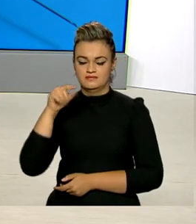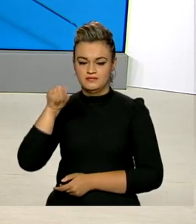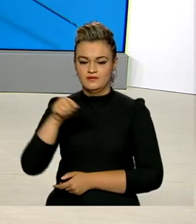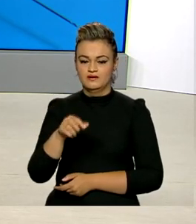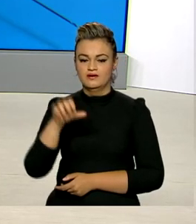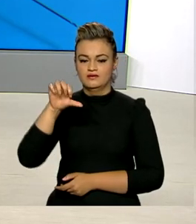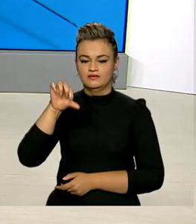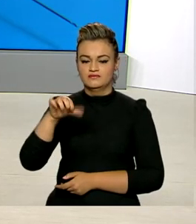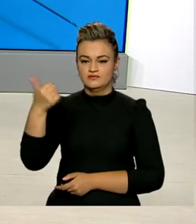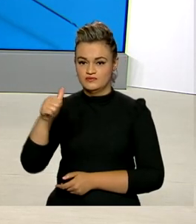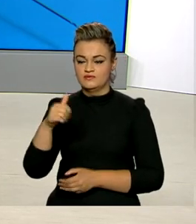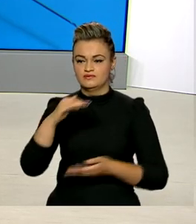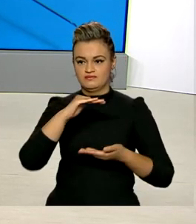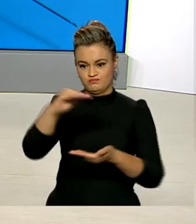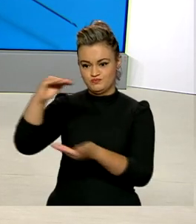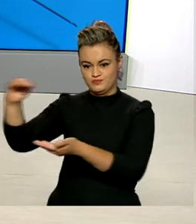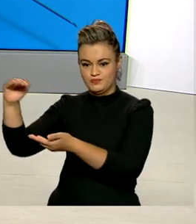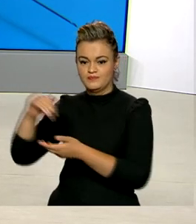124.113.911 foram distribuídas.